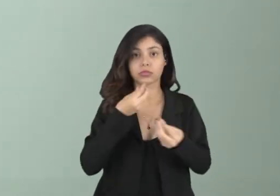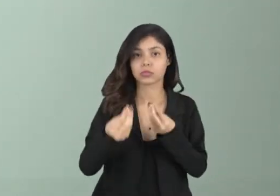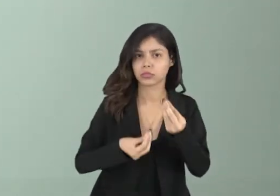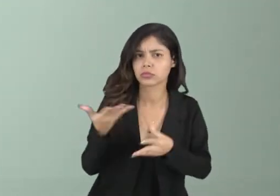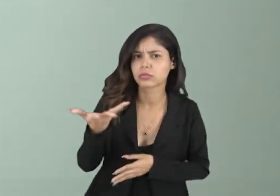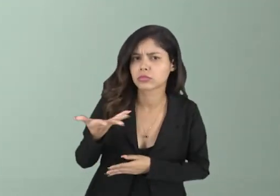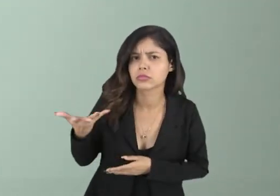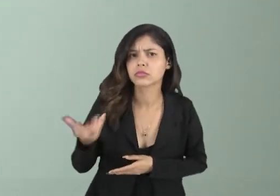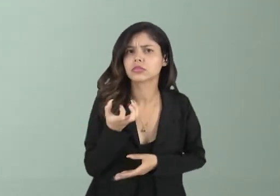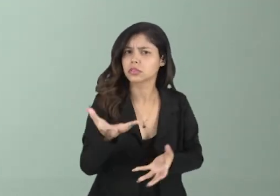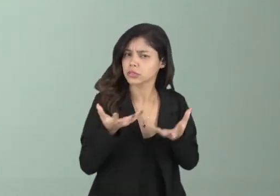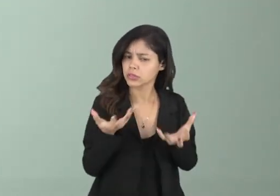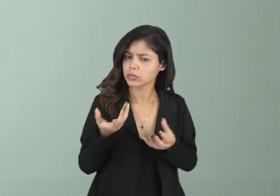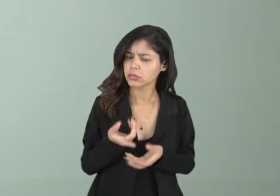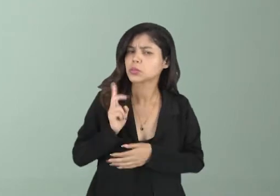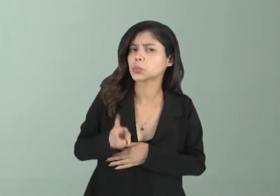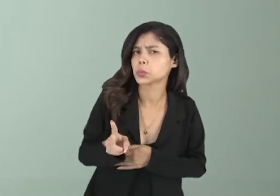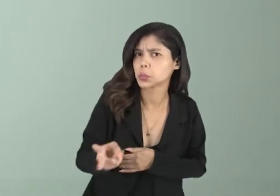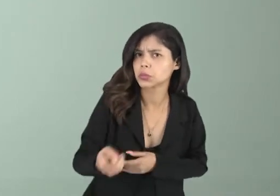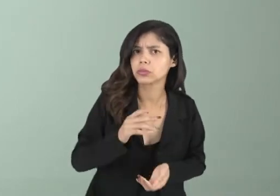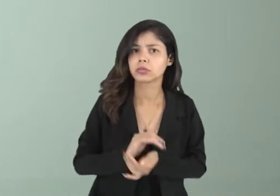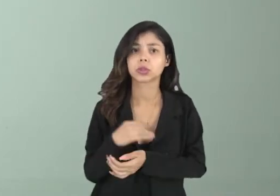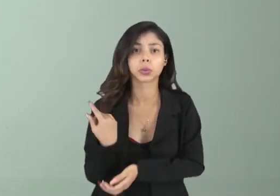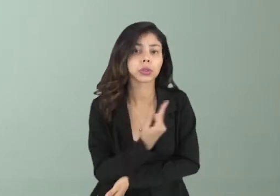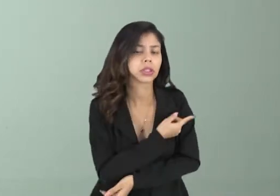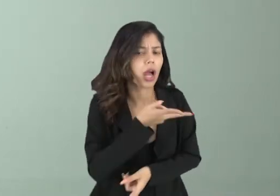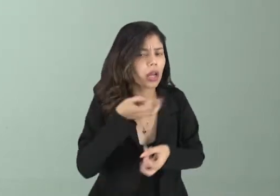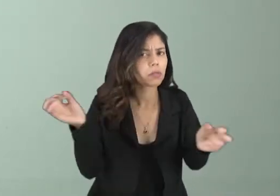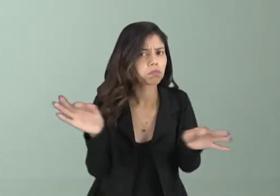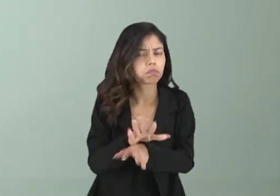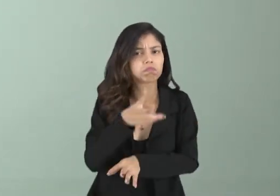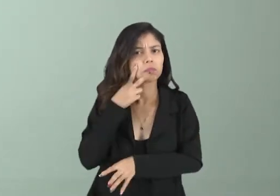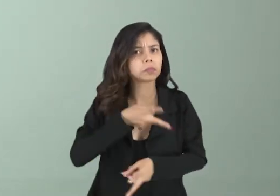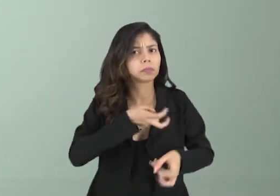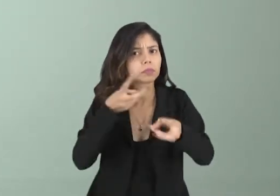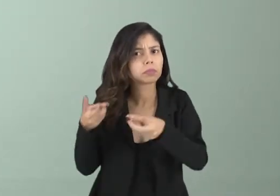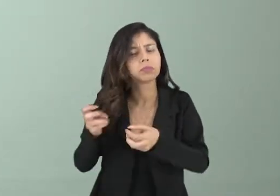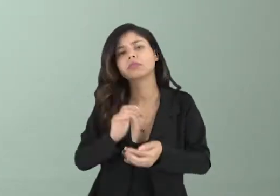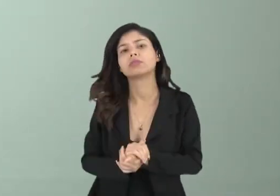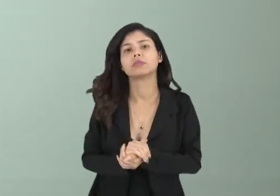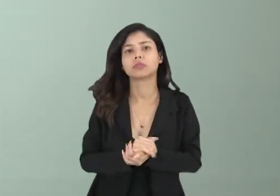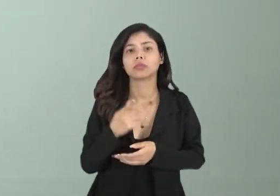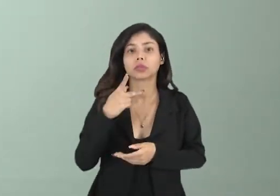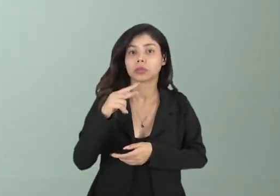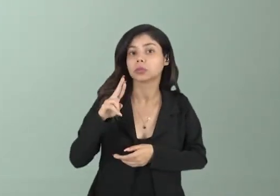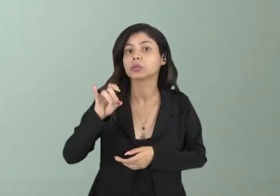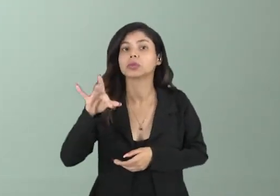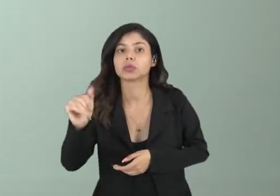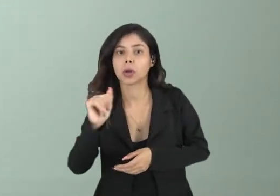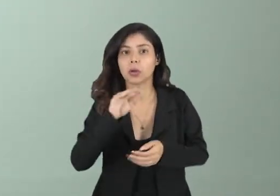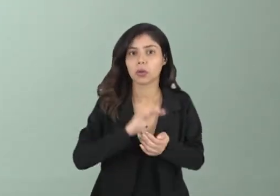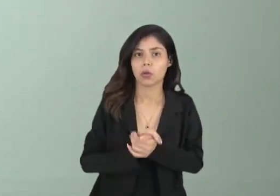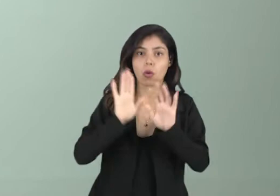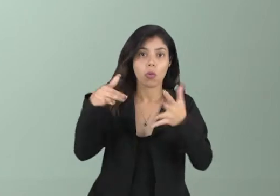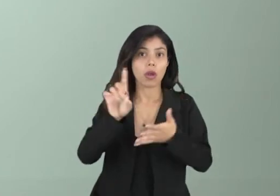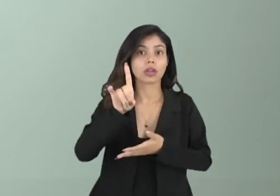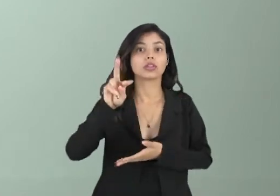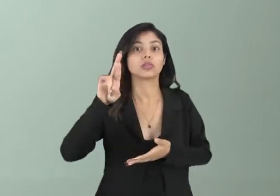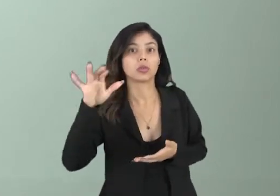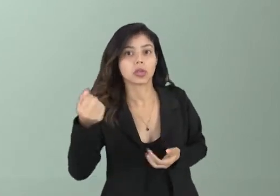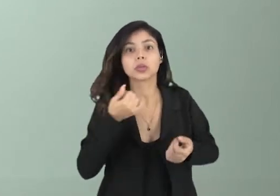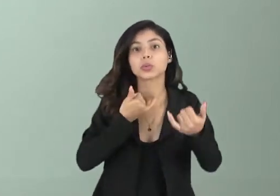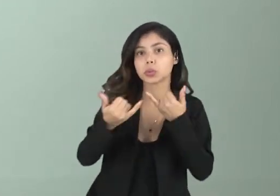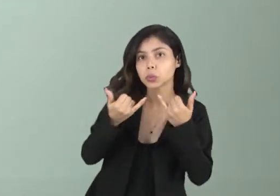base naquilo que elas querem dar ênfase. E a gente acaba observando também o posicionamento desses editores